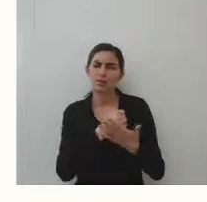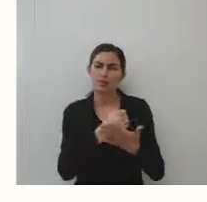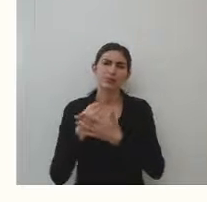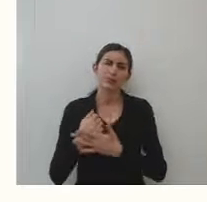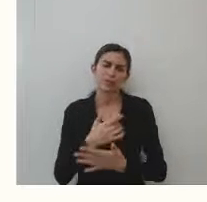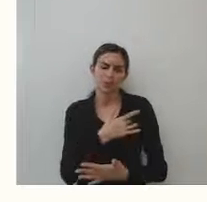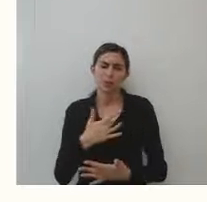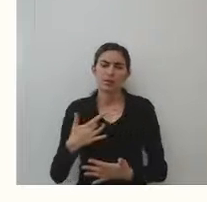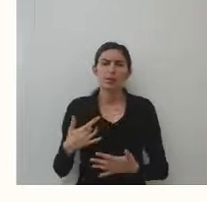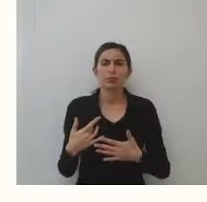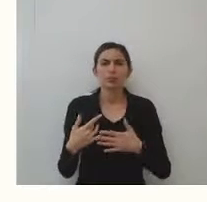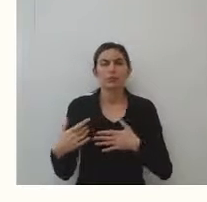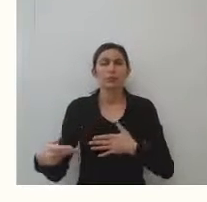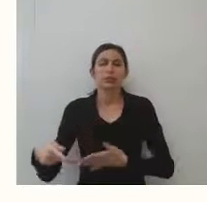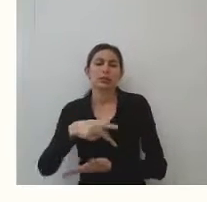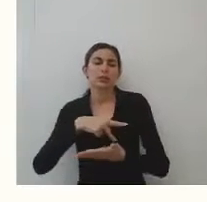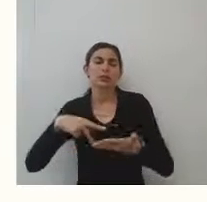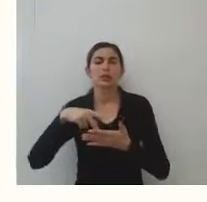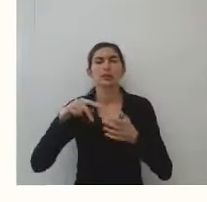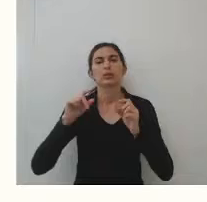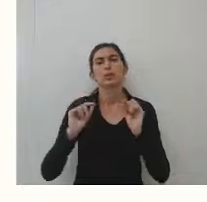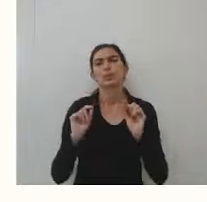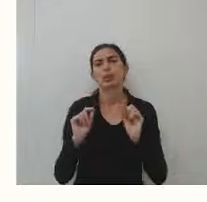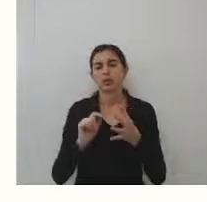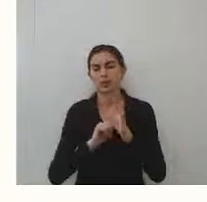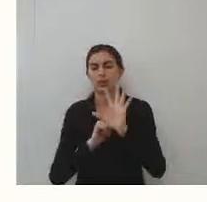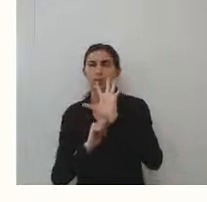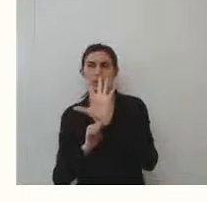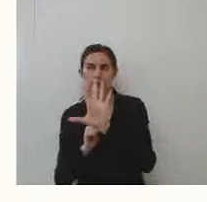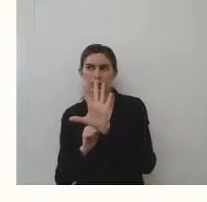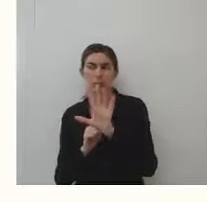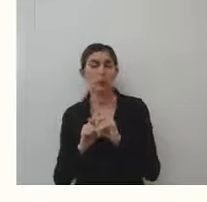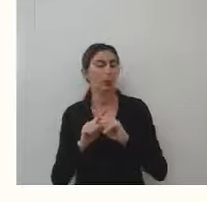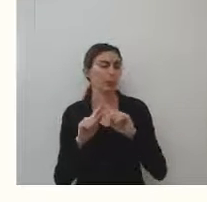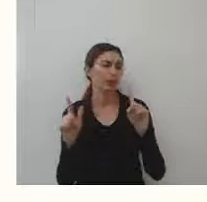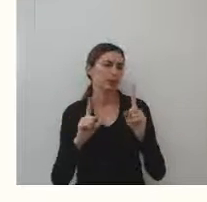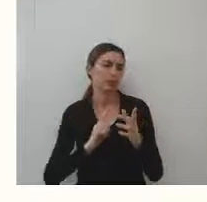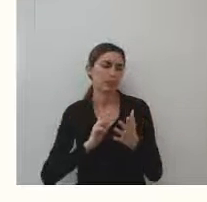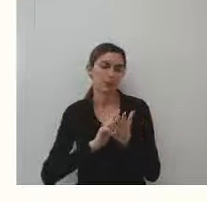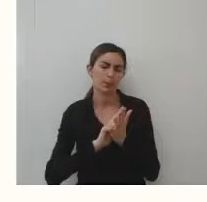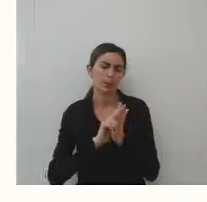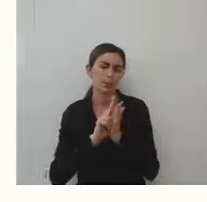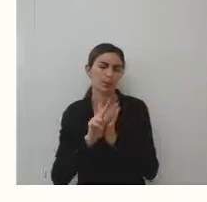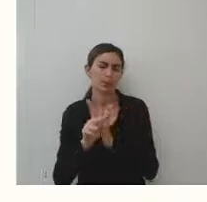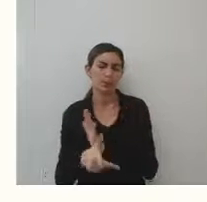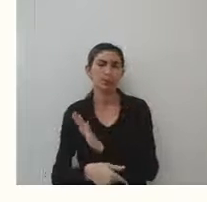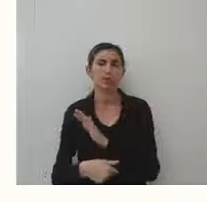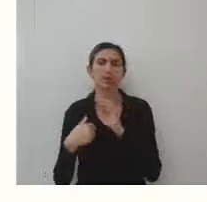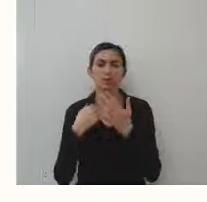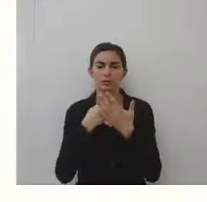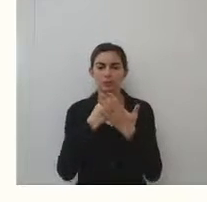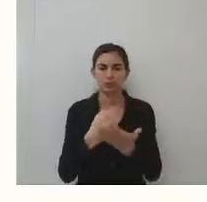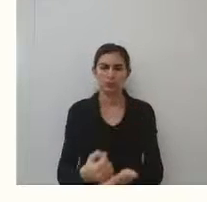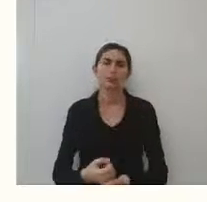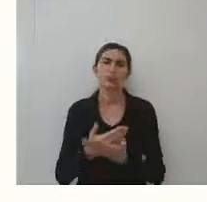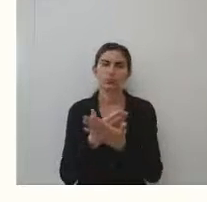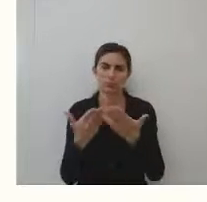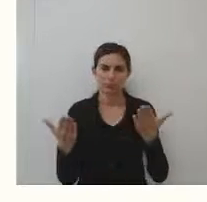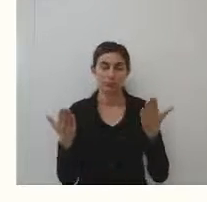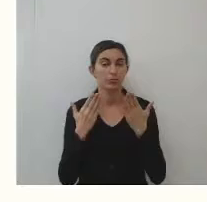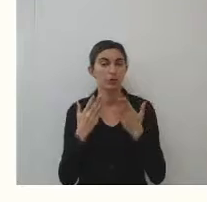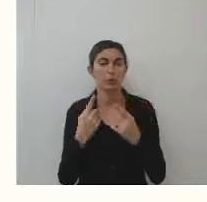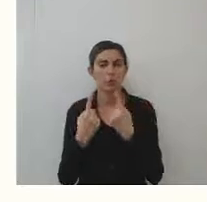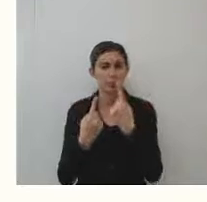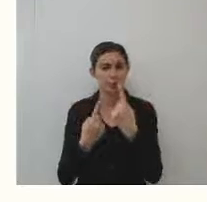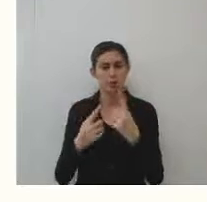saúde. Você dança para quê? Eu trouxe só 5, gente. Mas existem vários benefícios que a dança pode trazer para você.